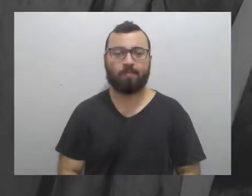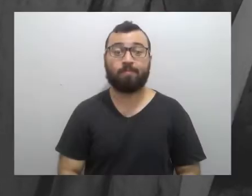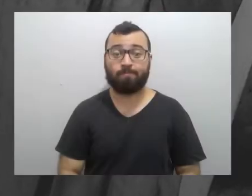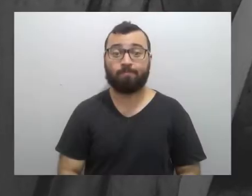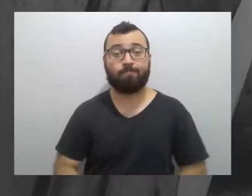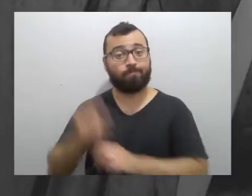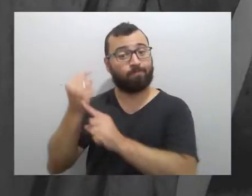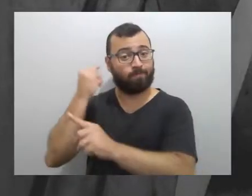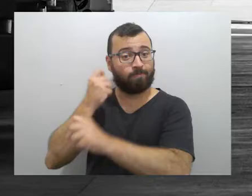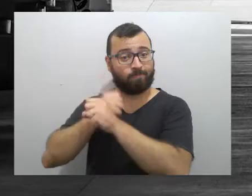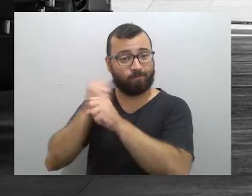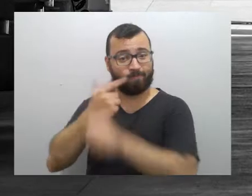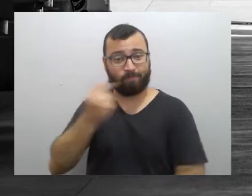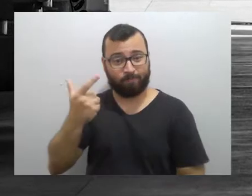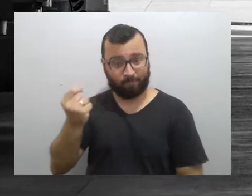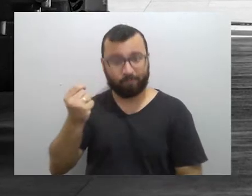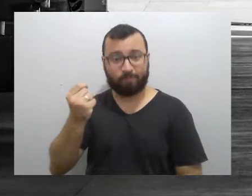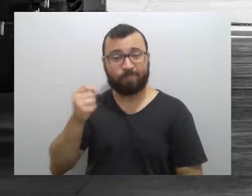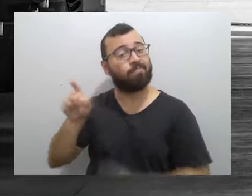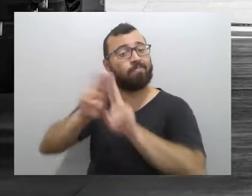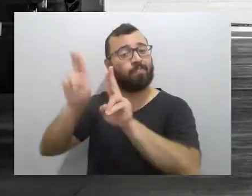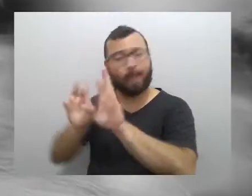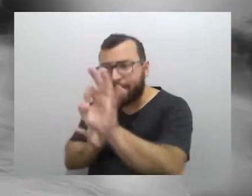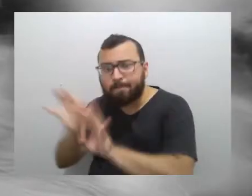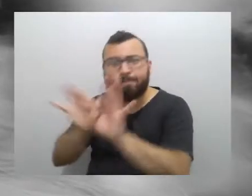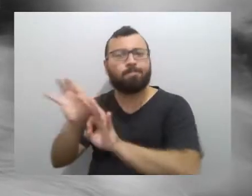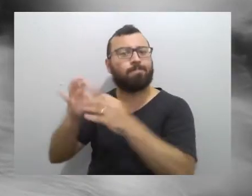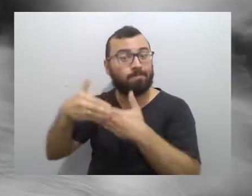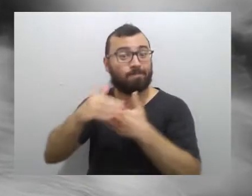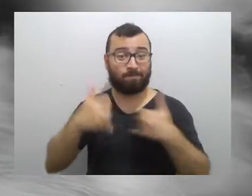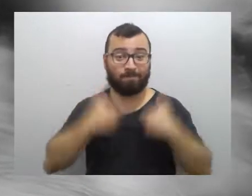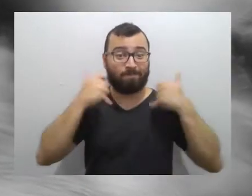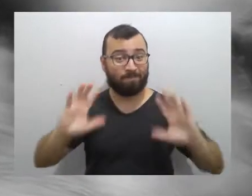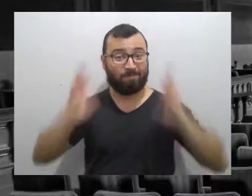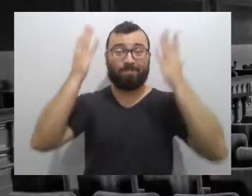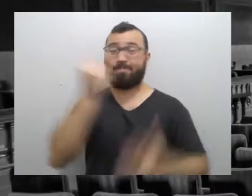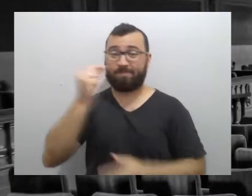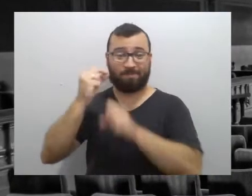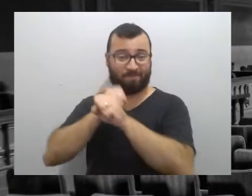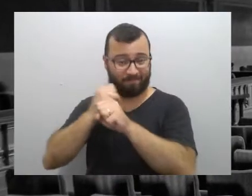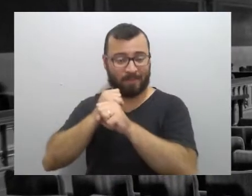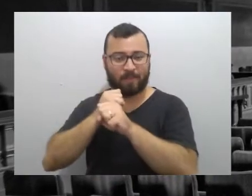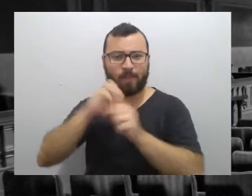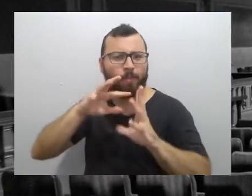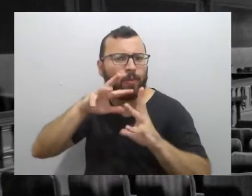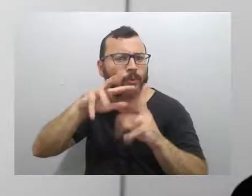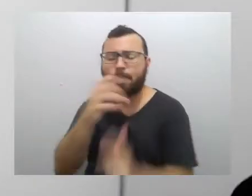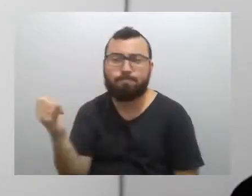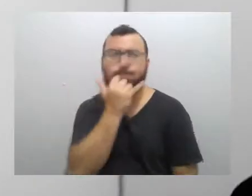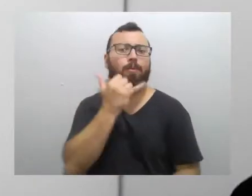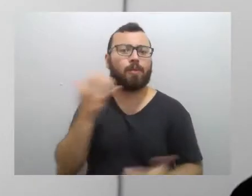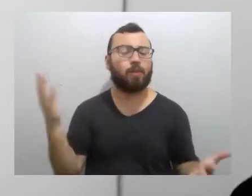Em 2020, enquanto a Universidade Federal do Rio de Janeiro se preparava para as comemorações do seu centenário, o mundo